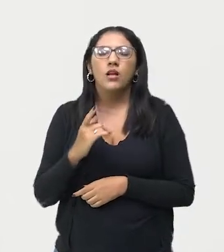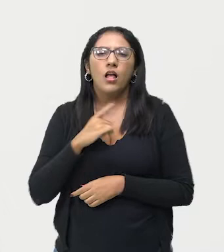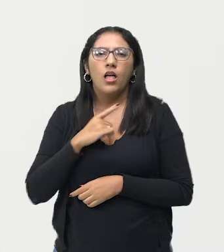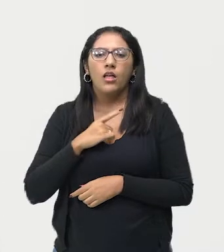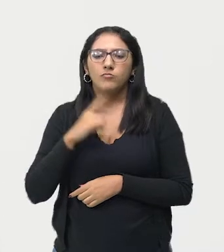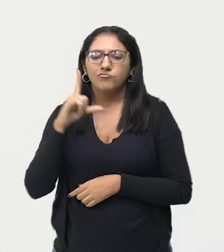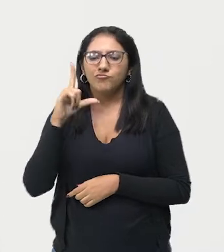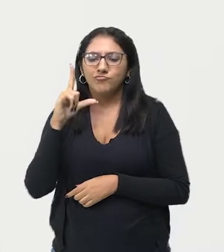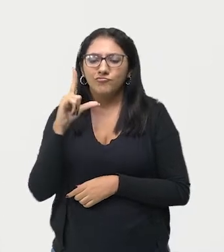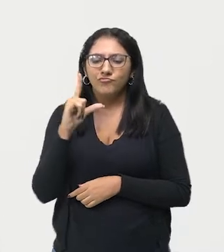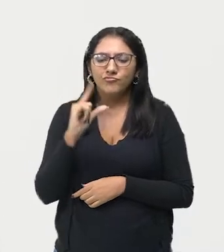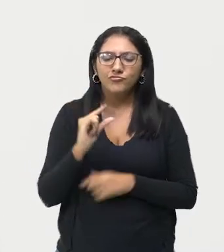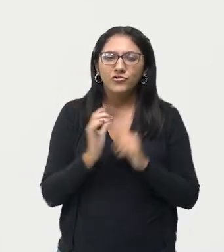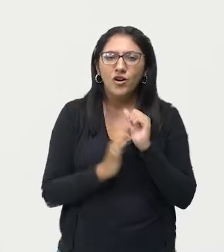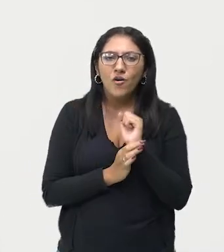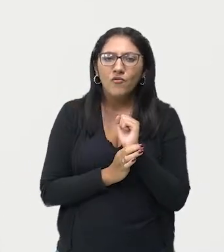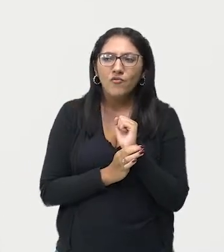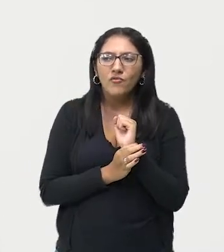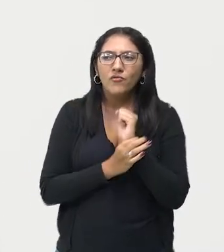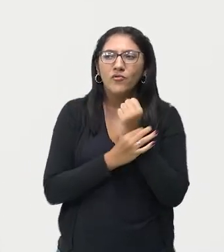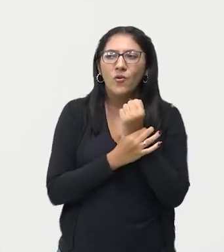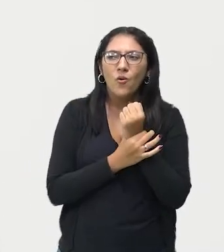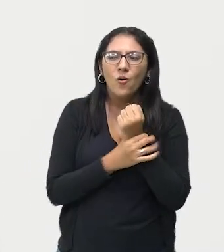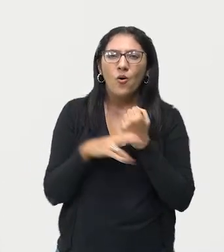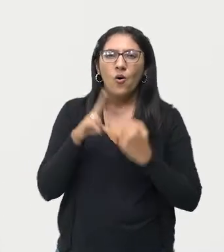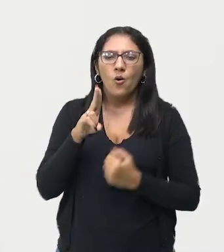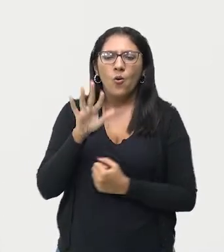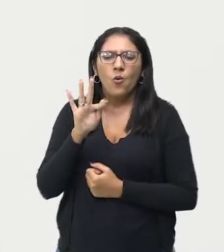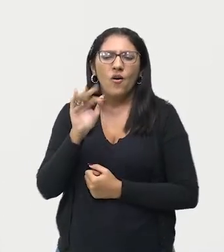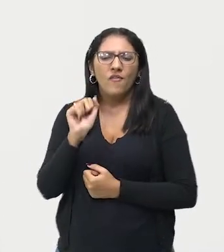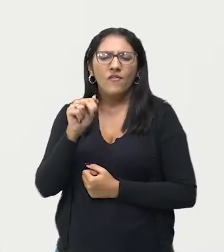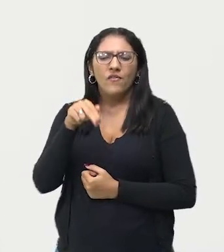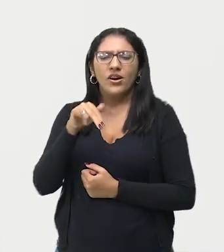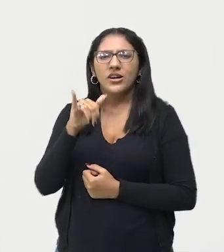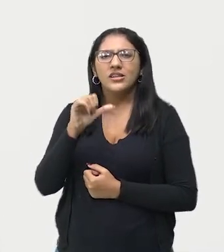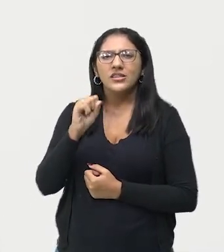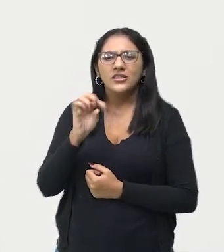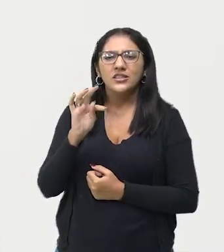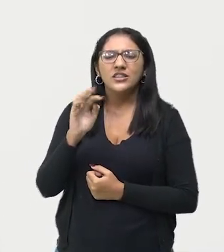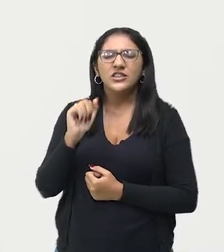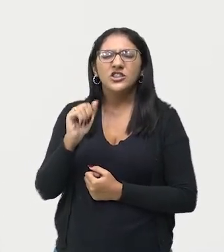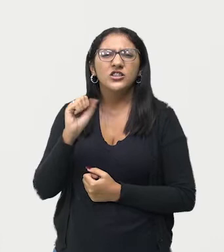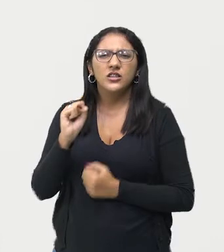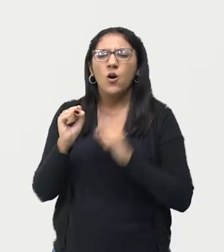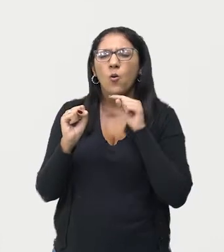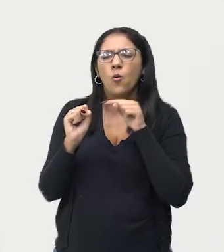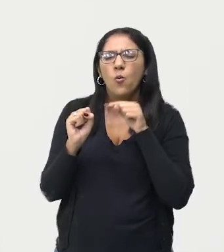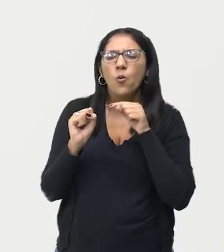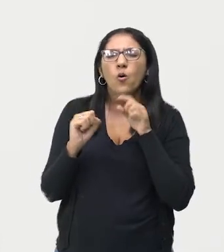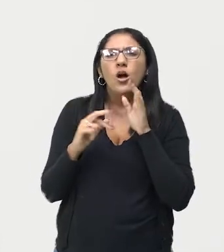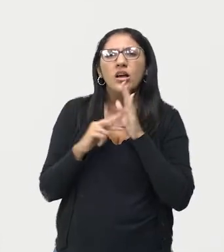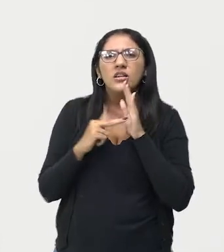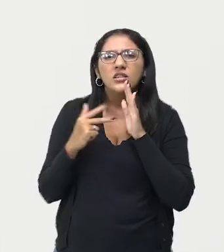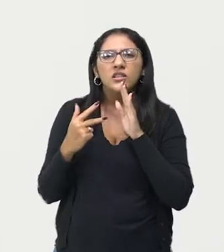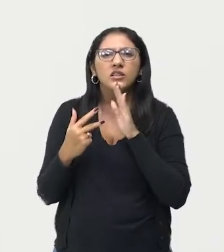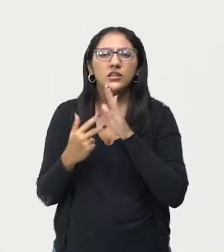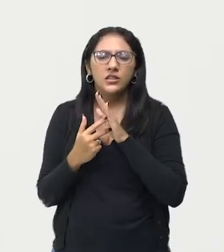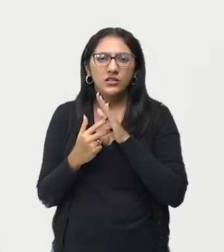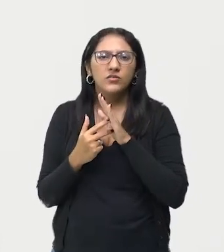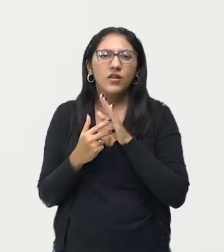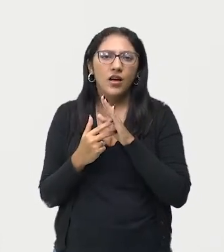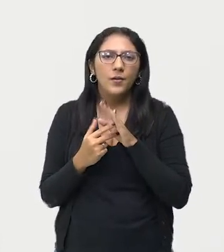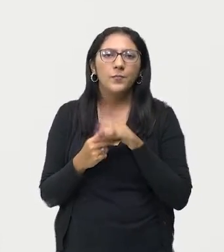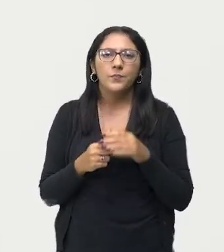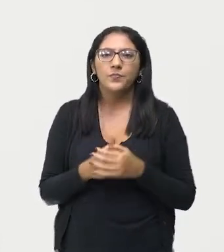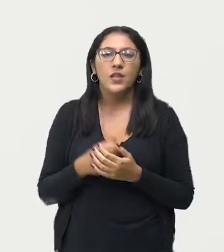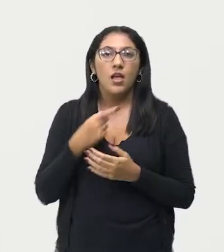força das narrações ufanistas. Por ufanistas, gente, entendam o seguinte: é tudo aquilo que é